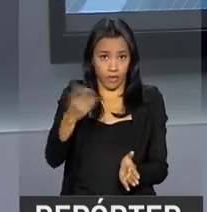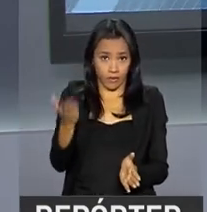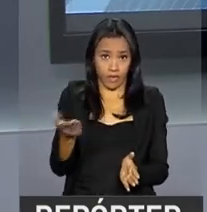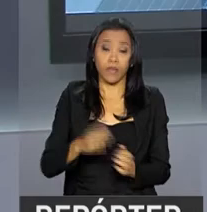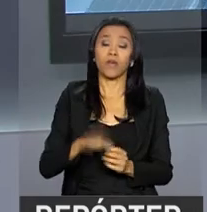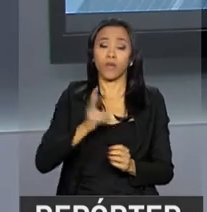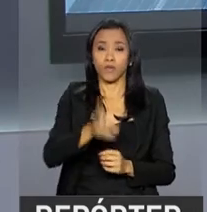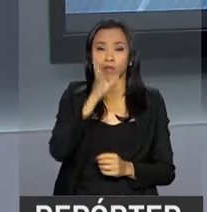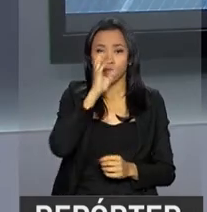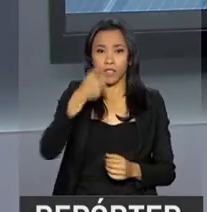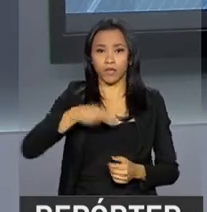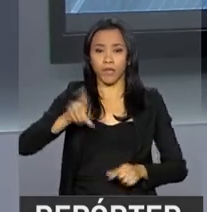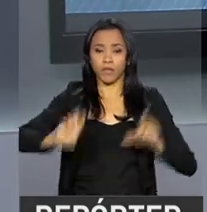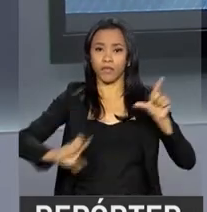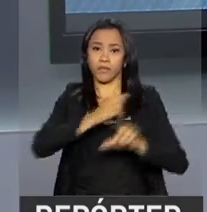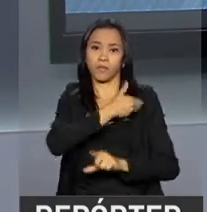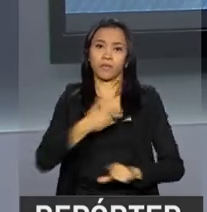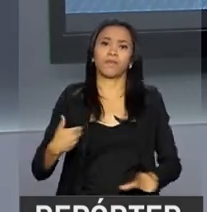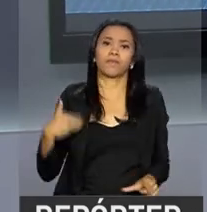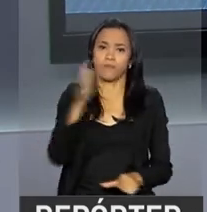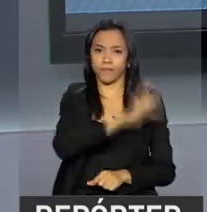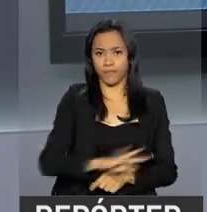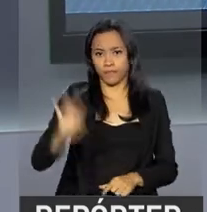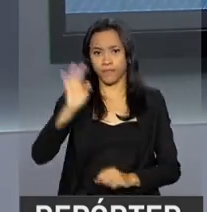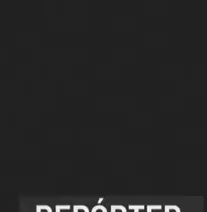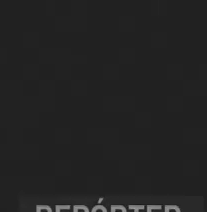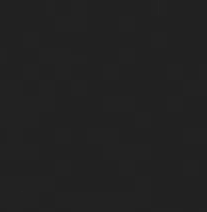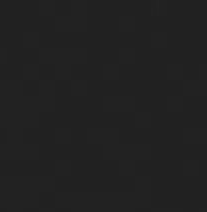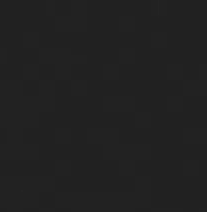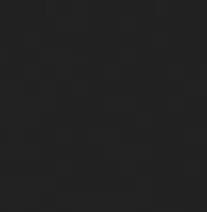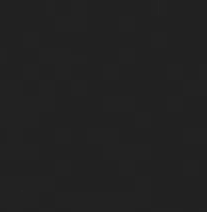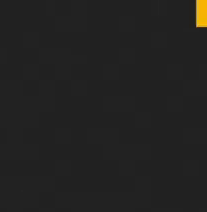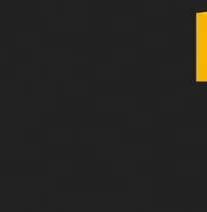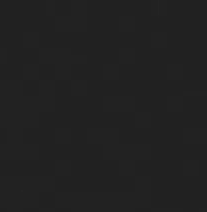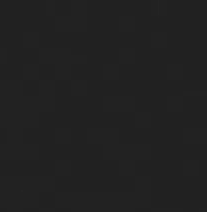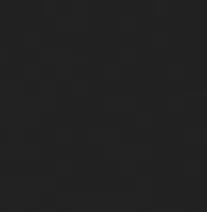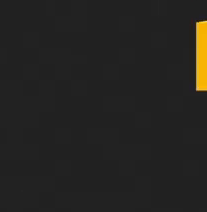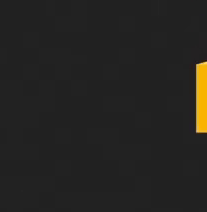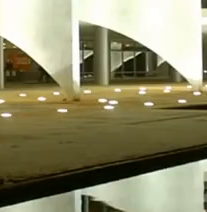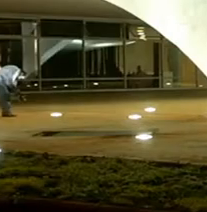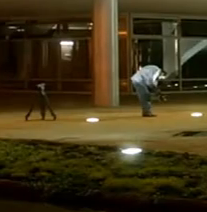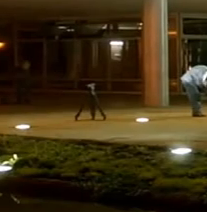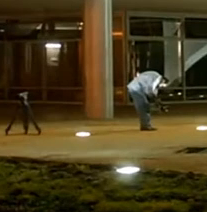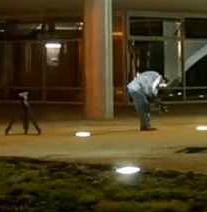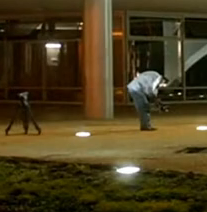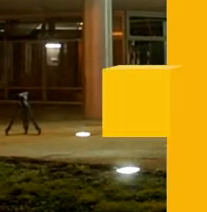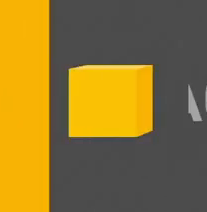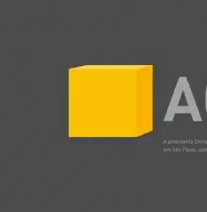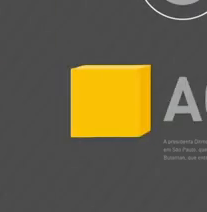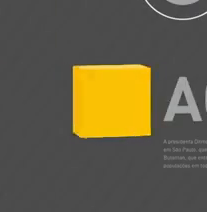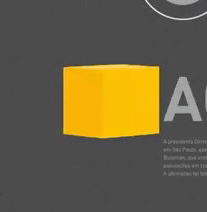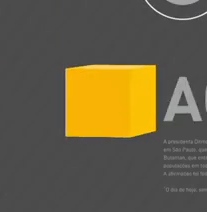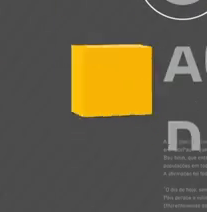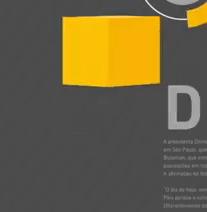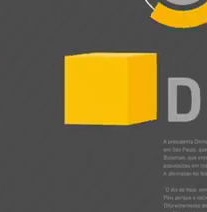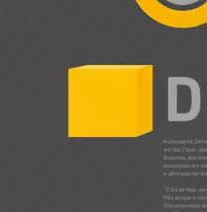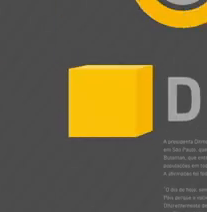Cartes. Continue com a gente na NBR, a TV do Governo Federal.